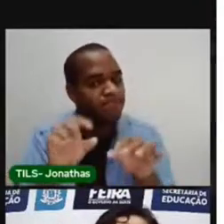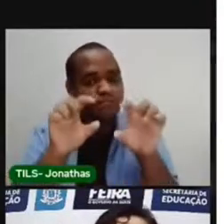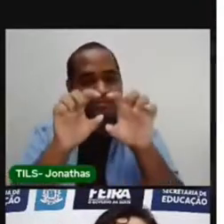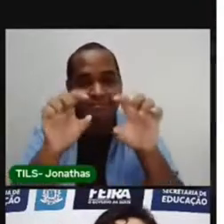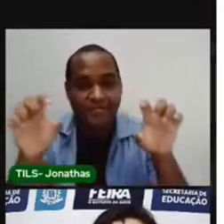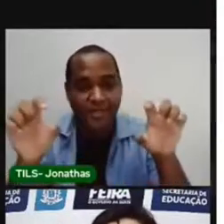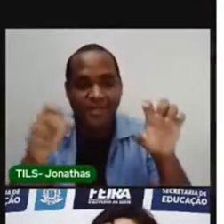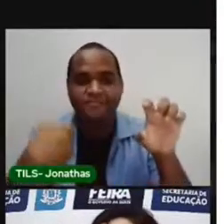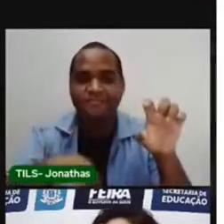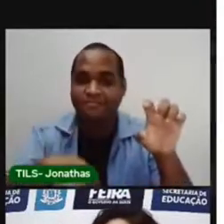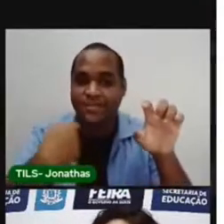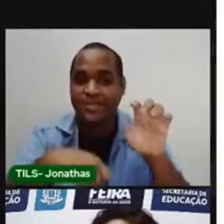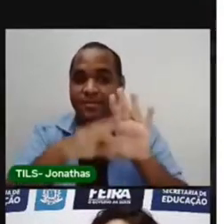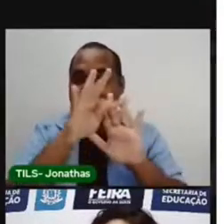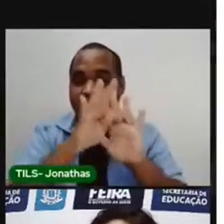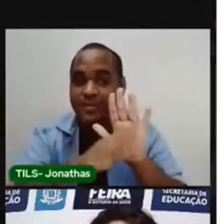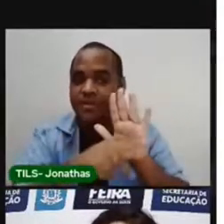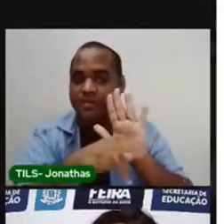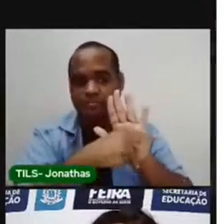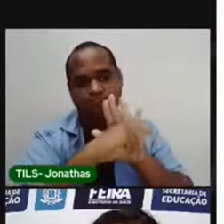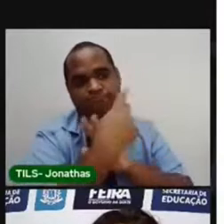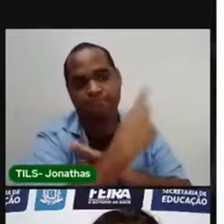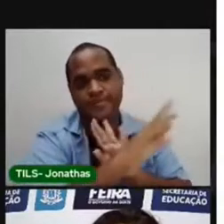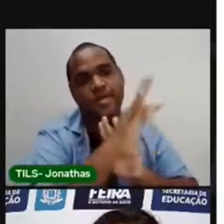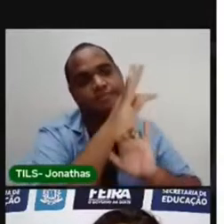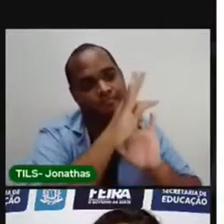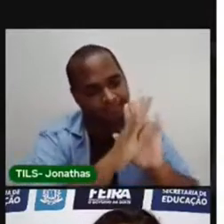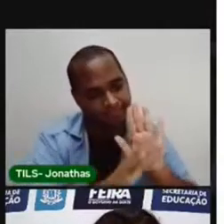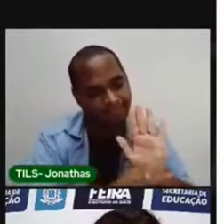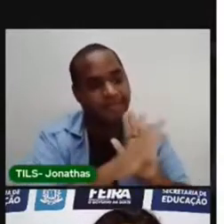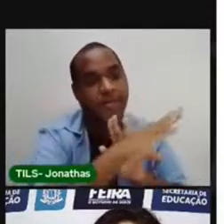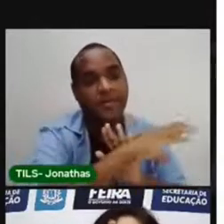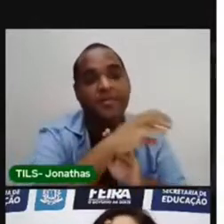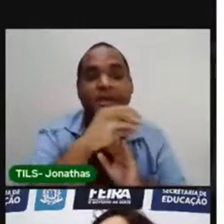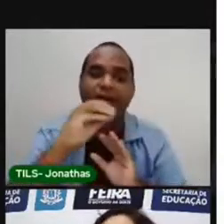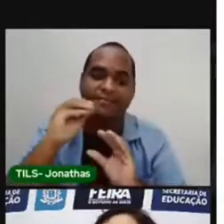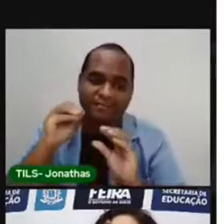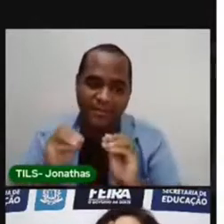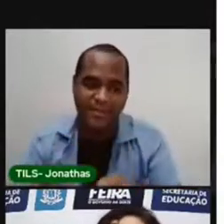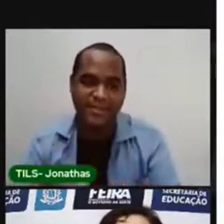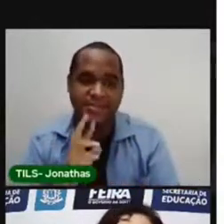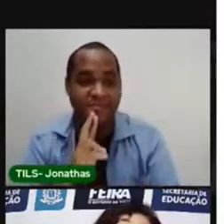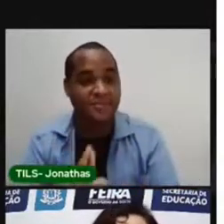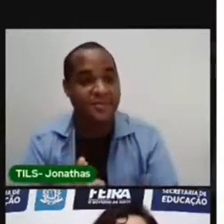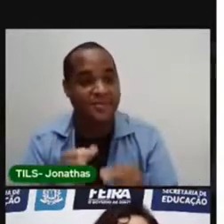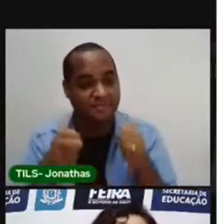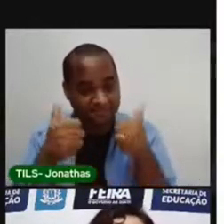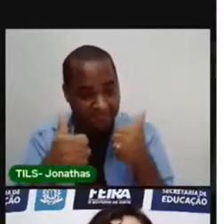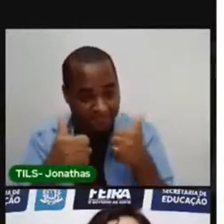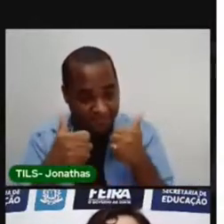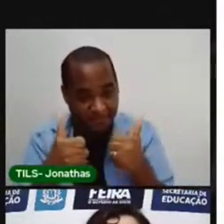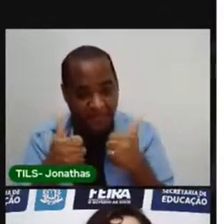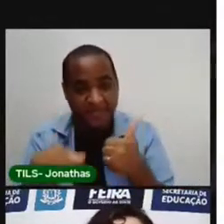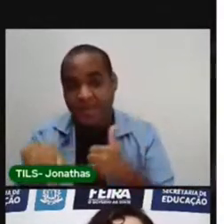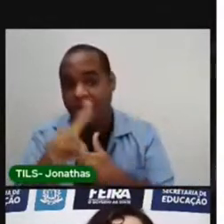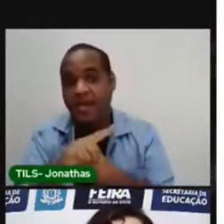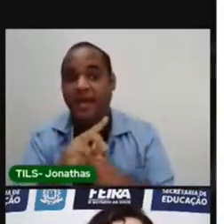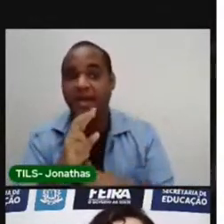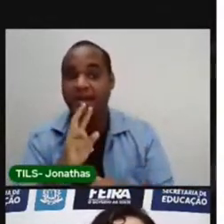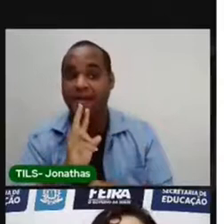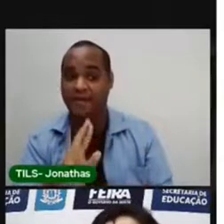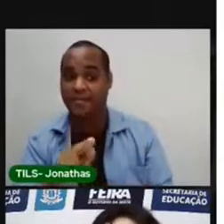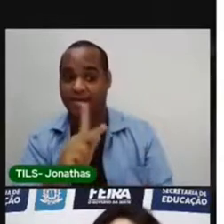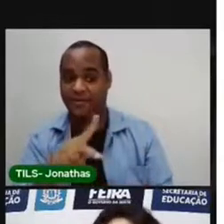texto, a resposta está lá no texto. Tá bem? Então, lembre, todas as vezes que a